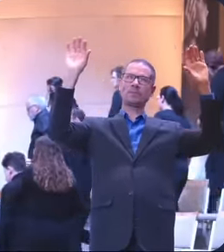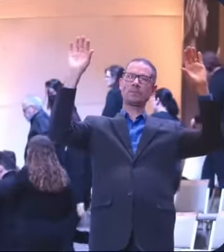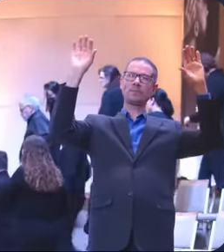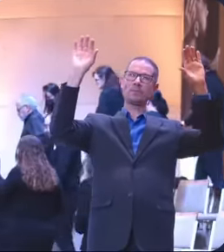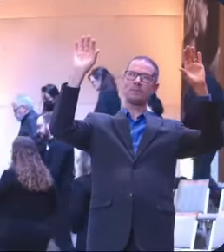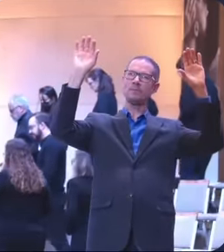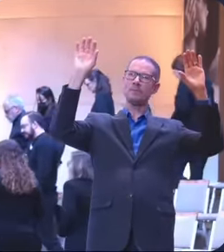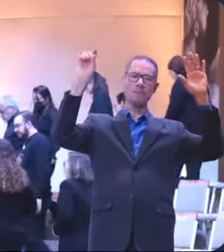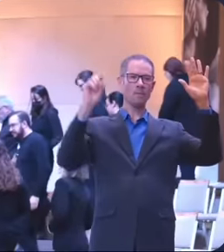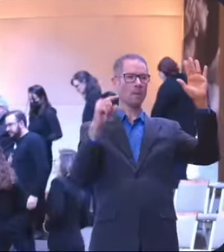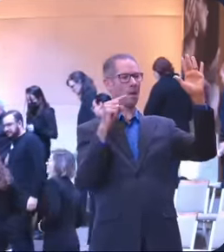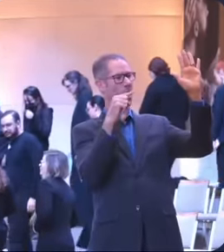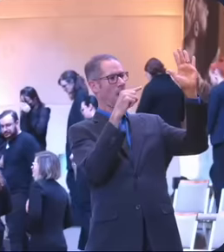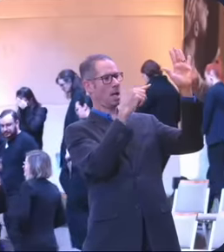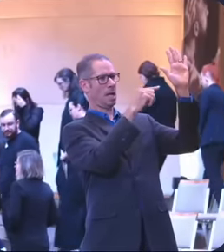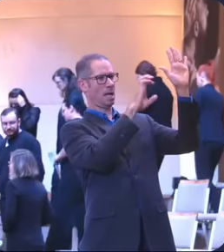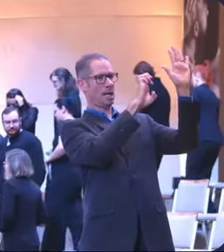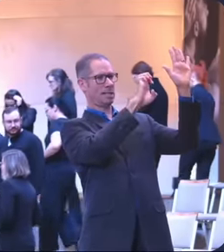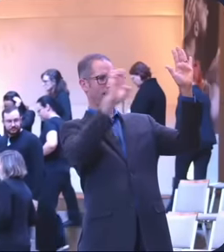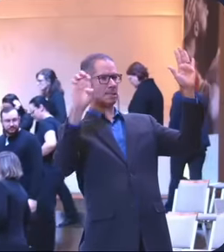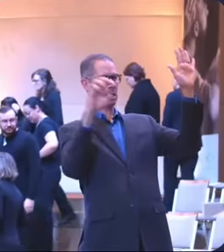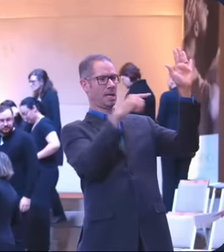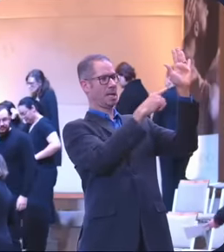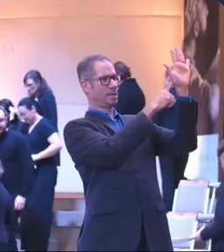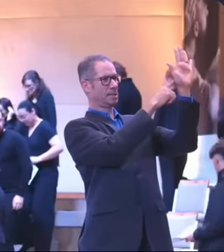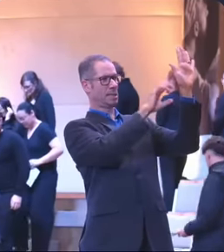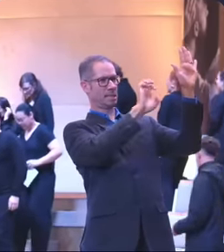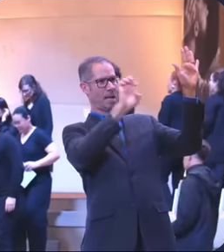Sabe, a mão esquerda. Levanta a tua mão para o céu, a tua mão esquerda.